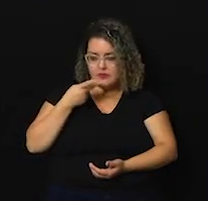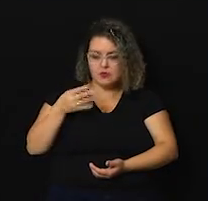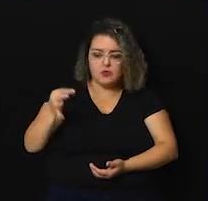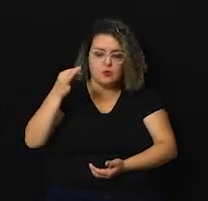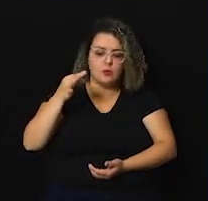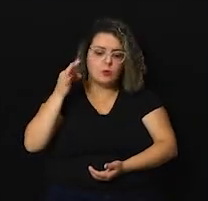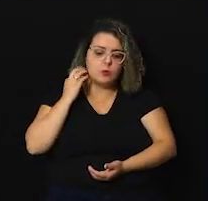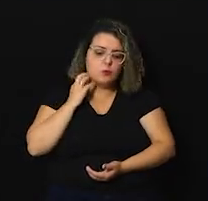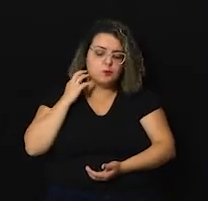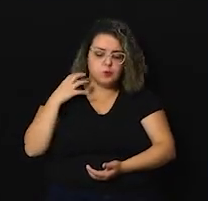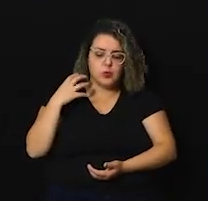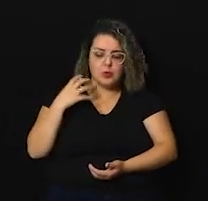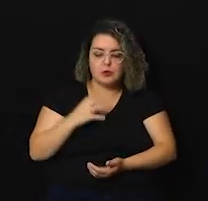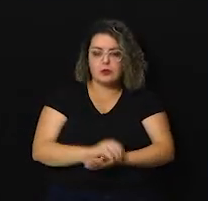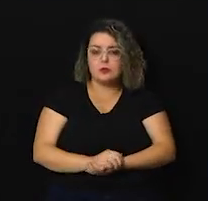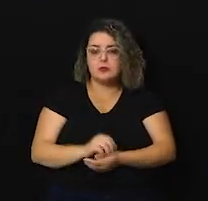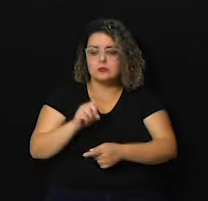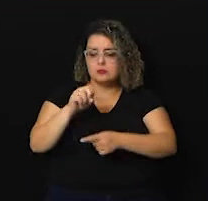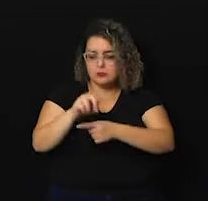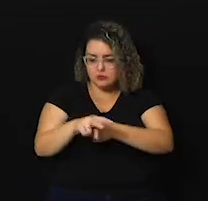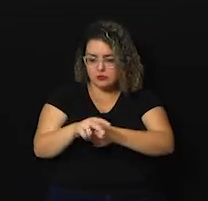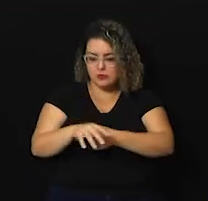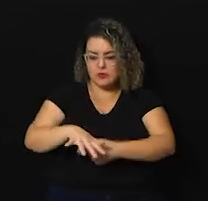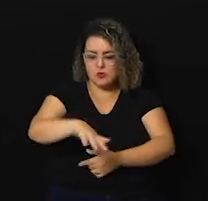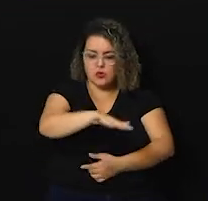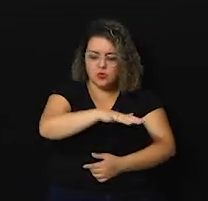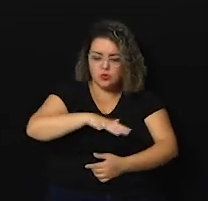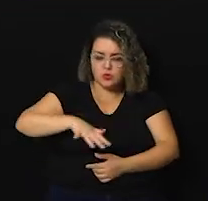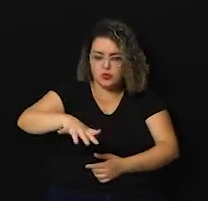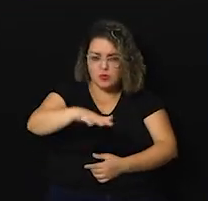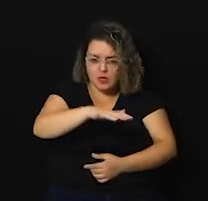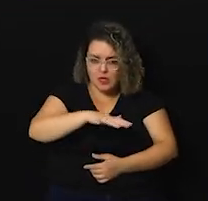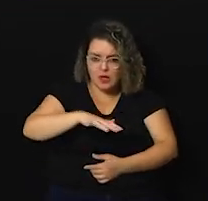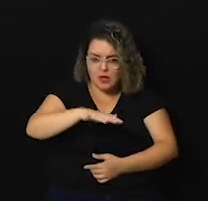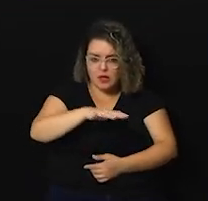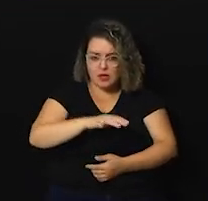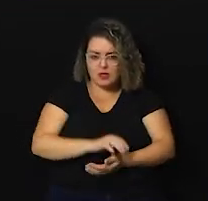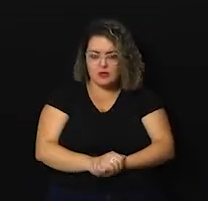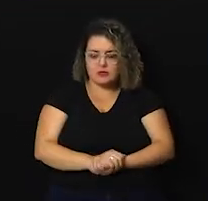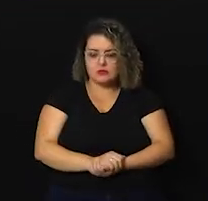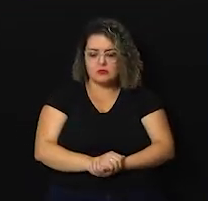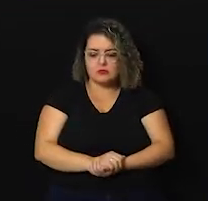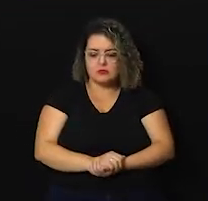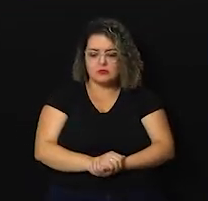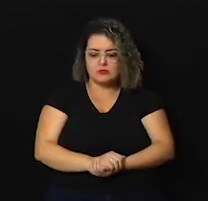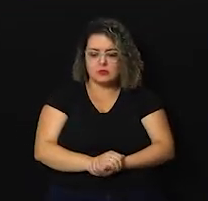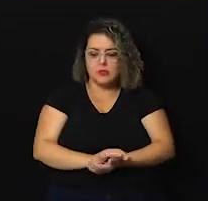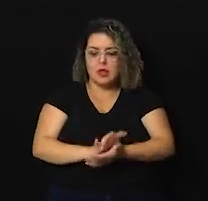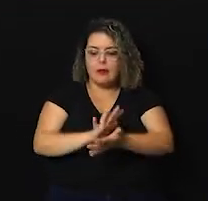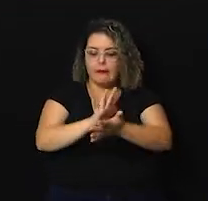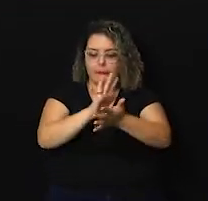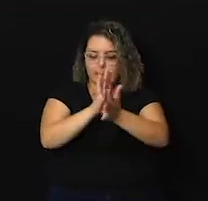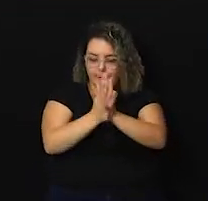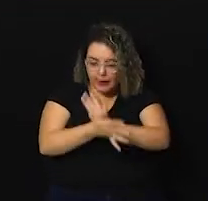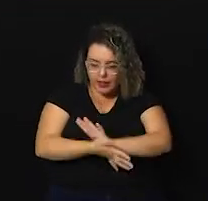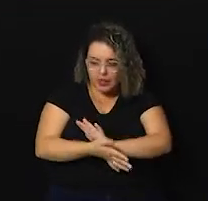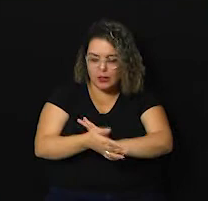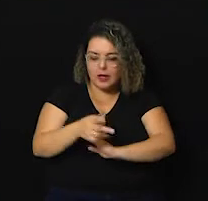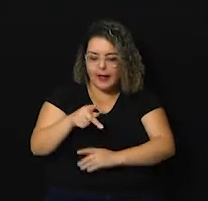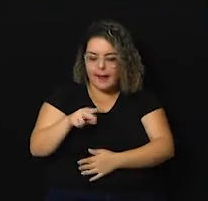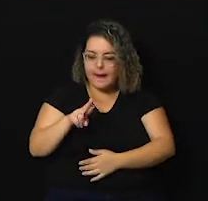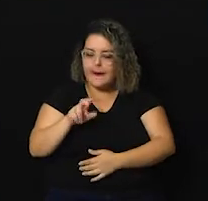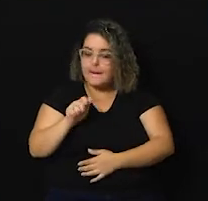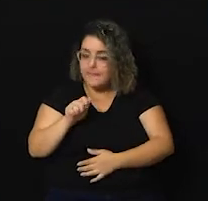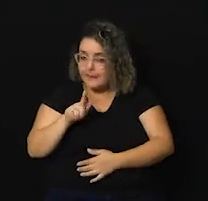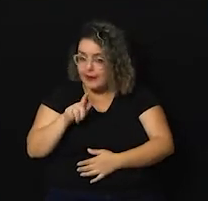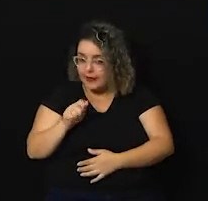supor, o agrotóxico ele é jogado em determinada área, ele mata a praga, mas a que